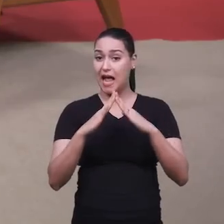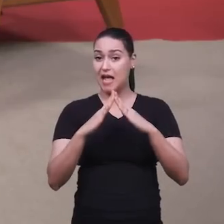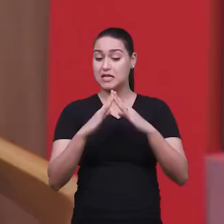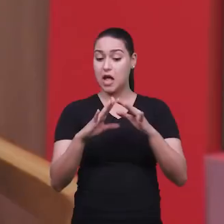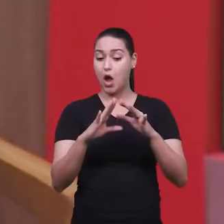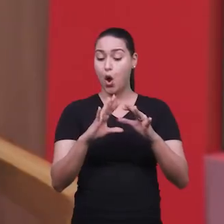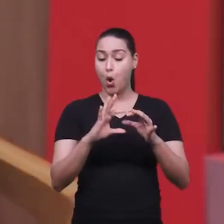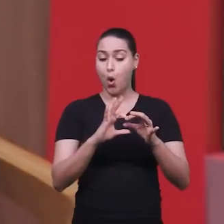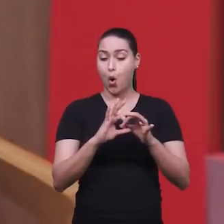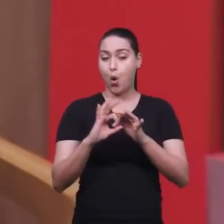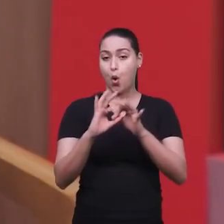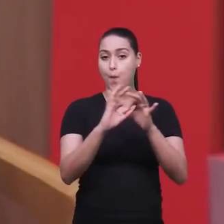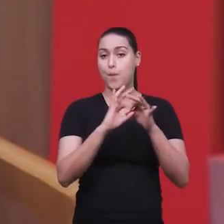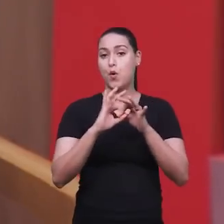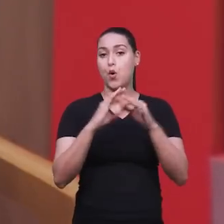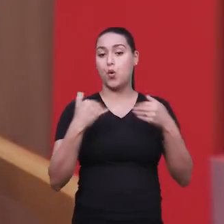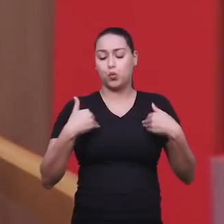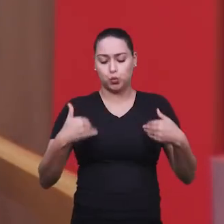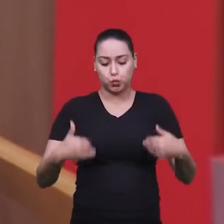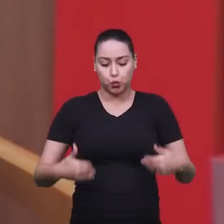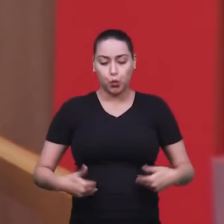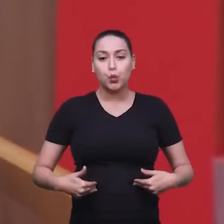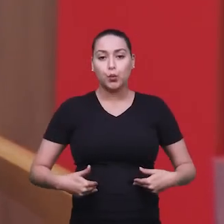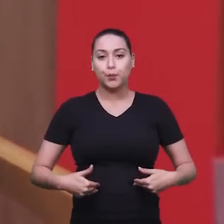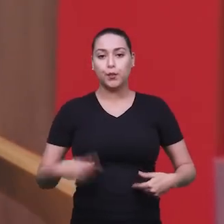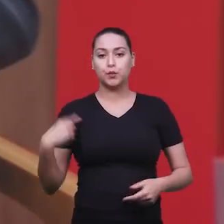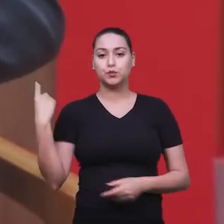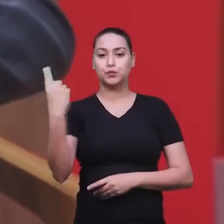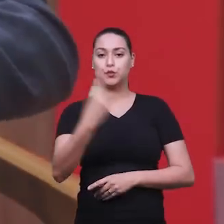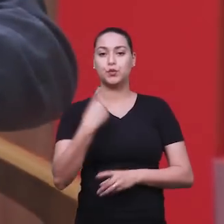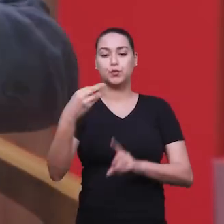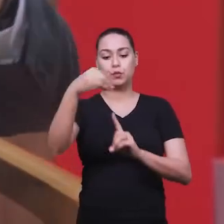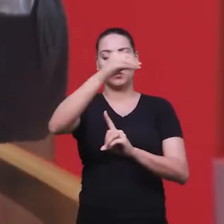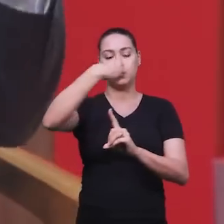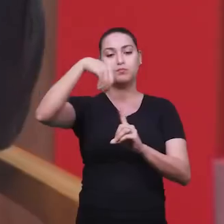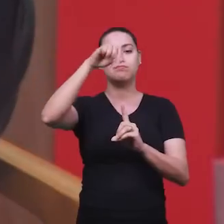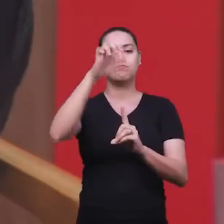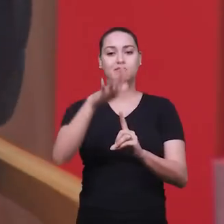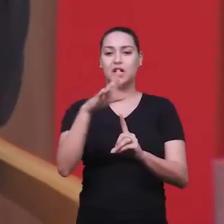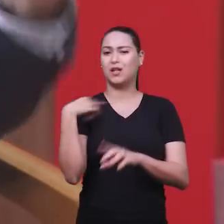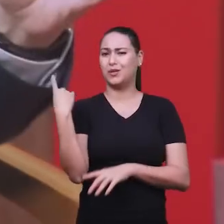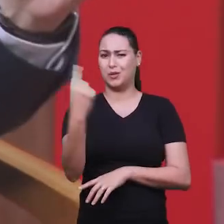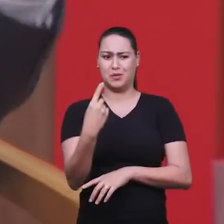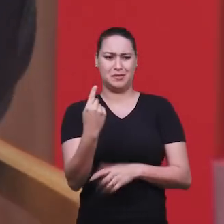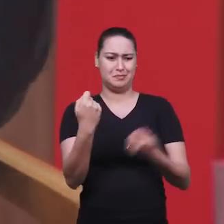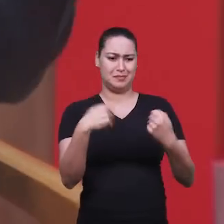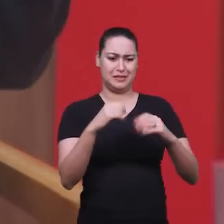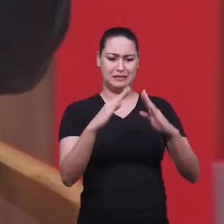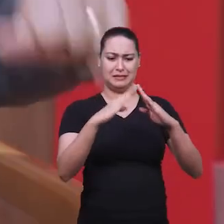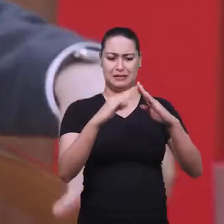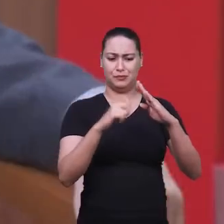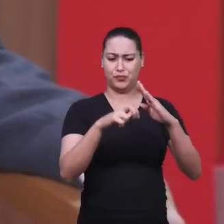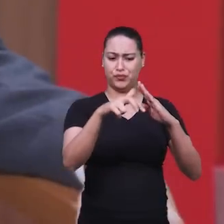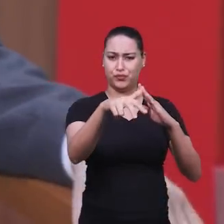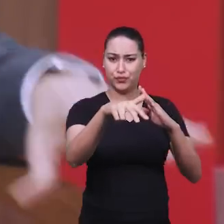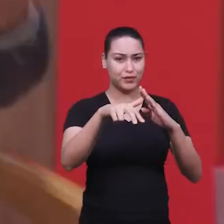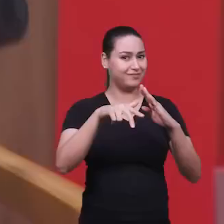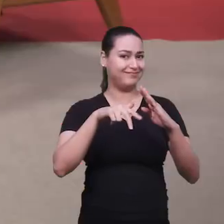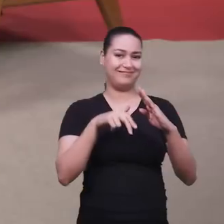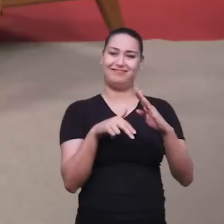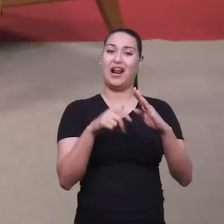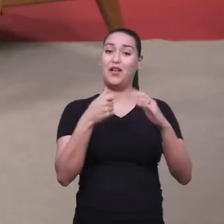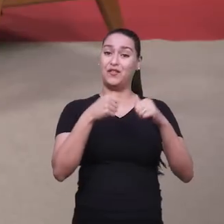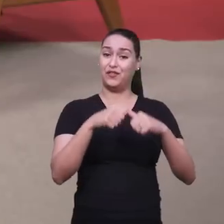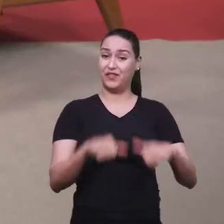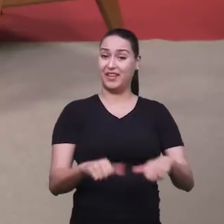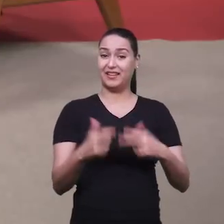momento, dentro de casa, ou seja, no corpo, A comunhão. nós temos todos os recursos que nos são necessários. Glória a Jesus. Não